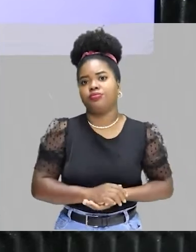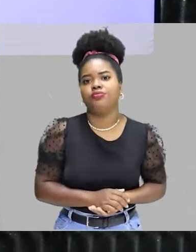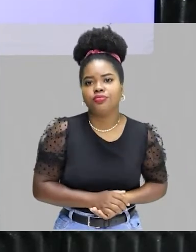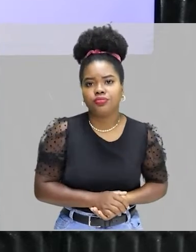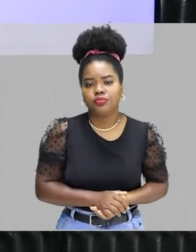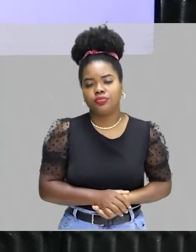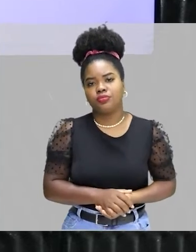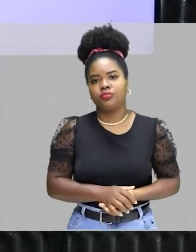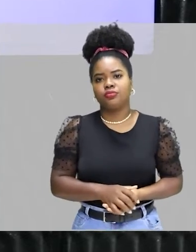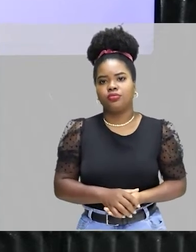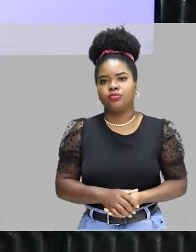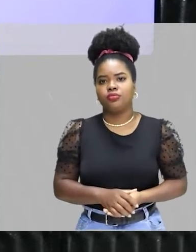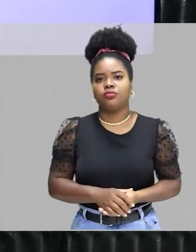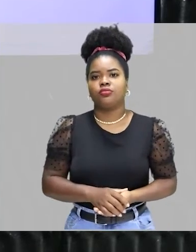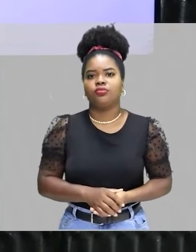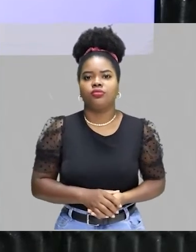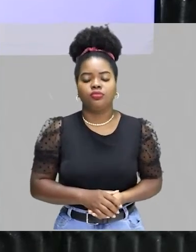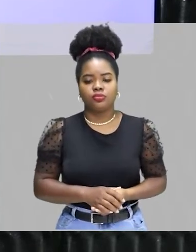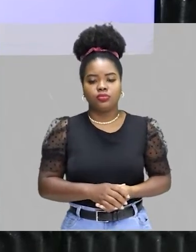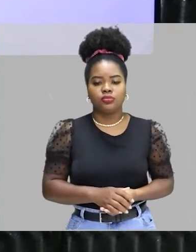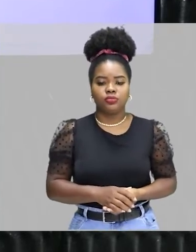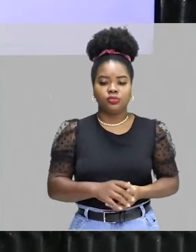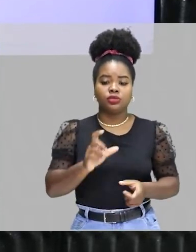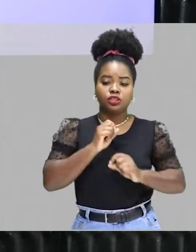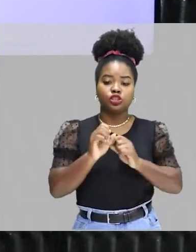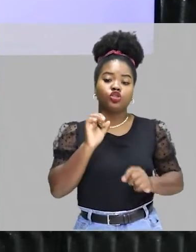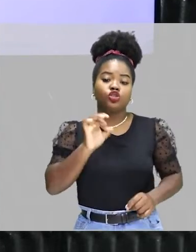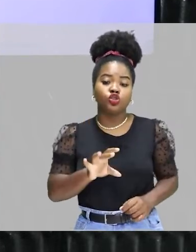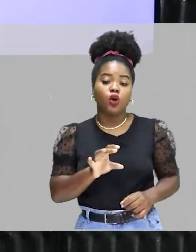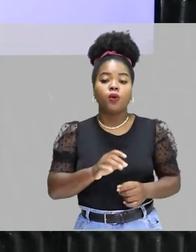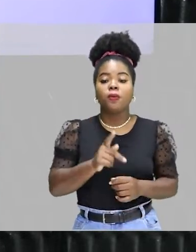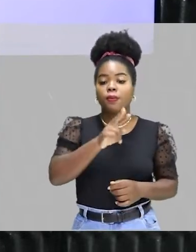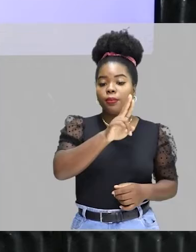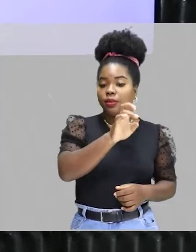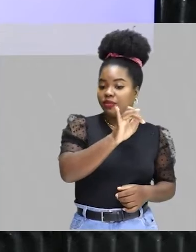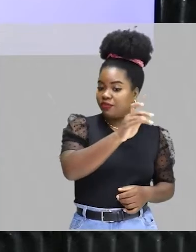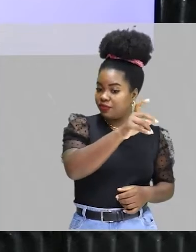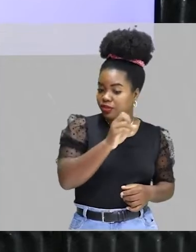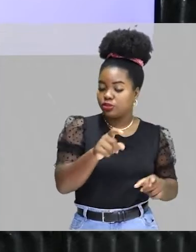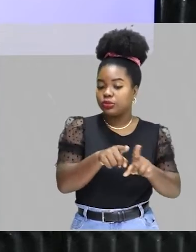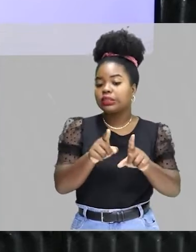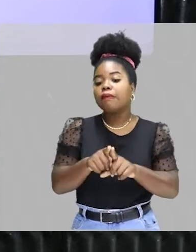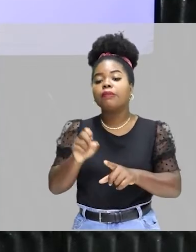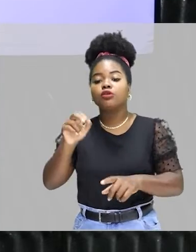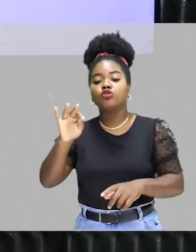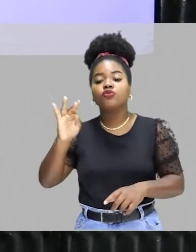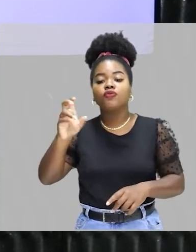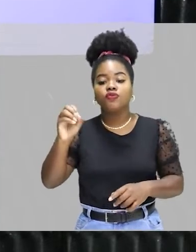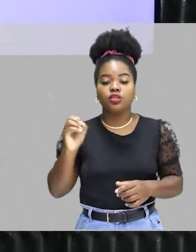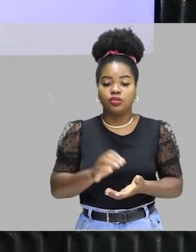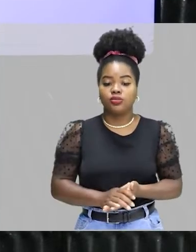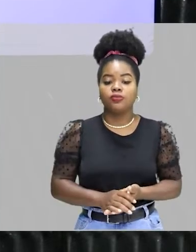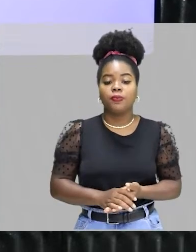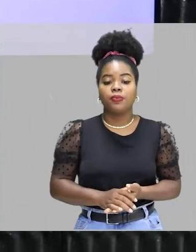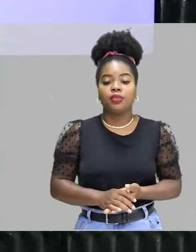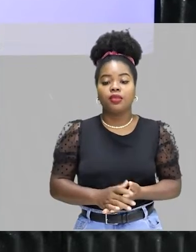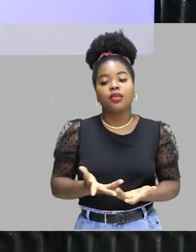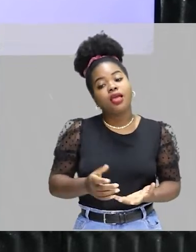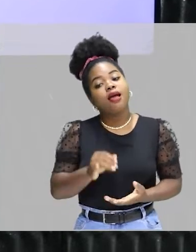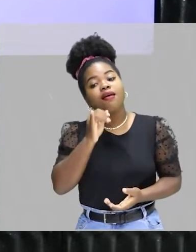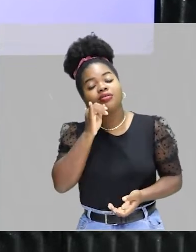sufixo. Ela vai existir só com o prefixo e ela também vai existir também com o sufixo, que é o caso da palavra